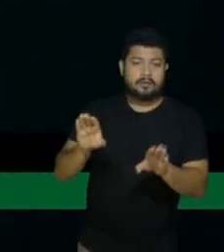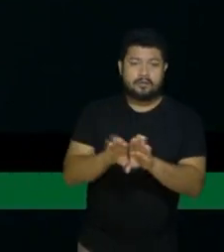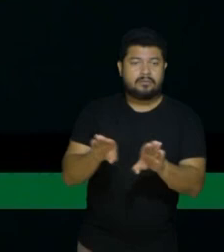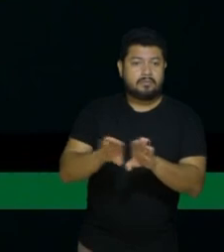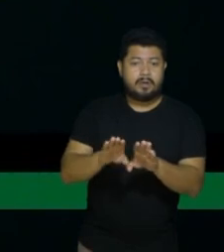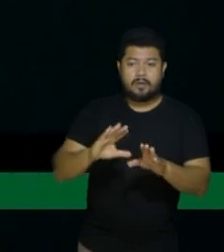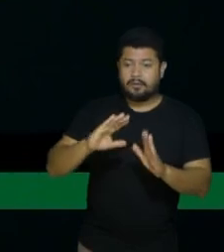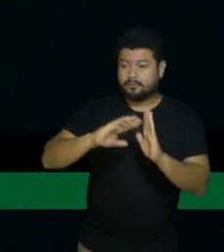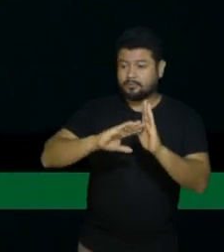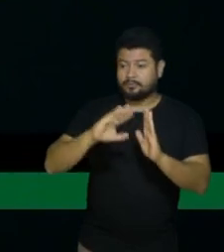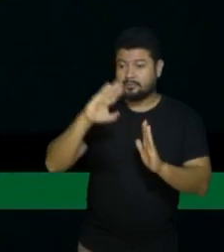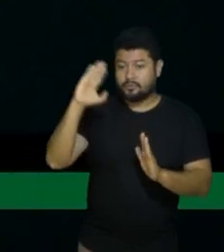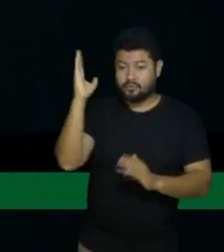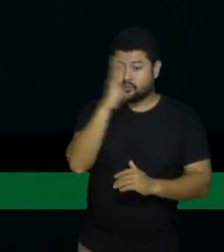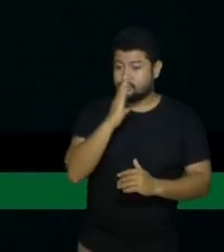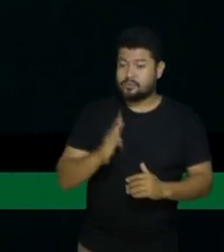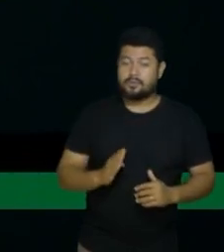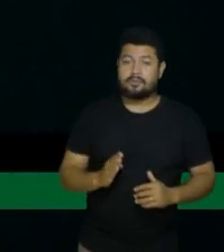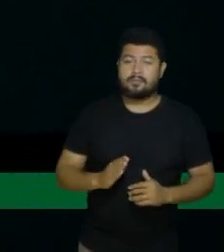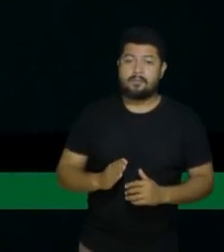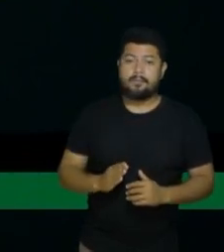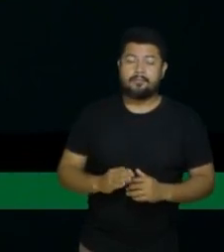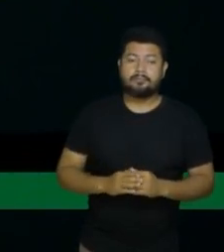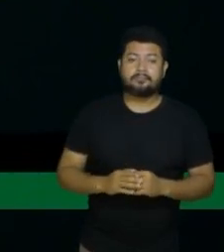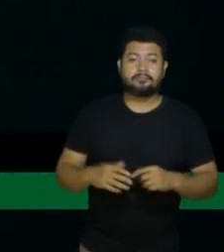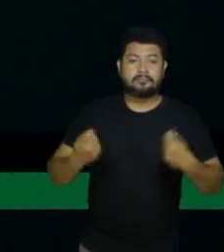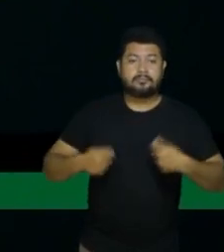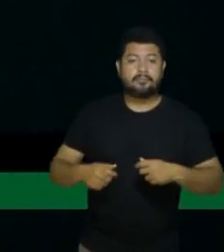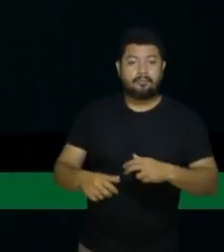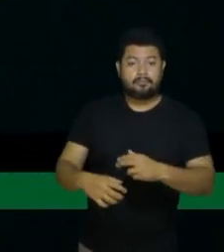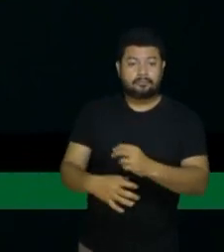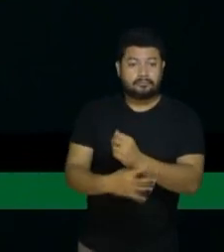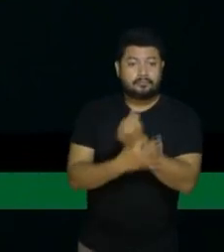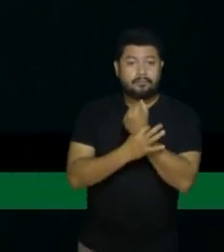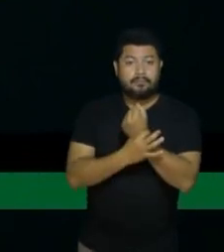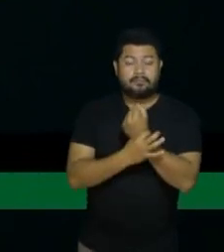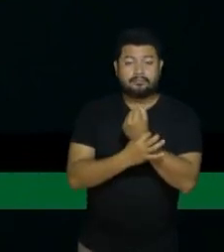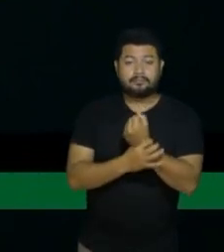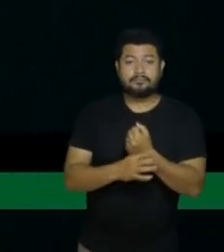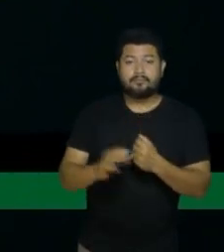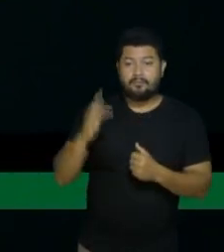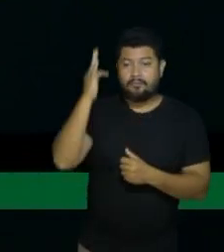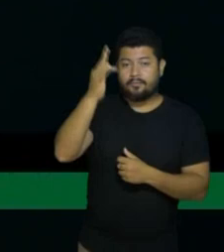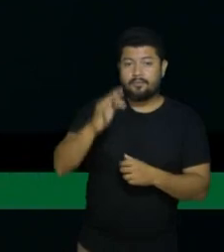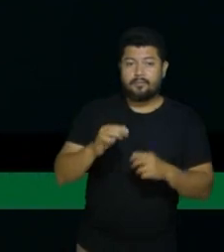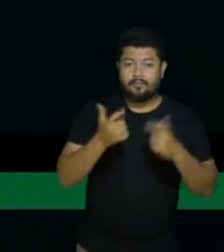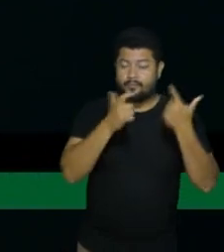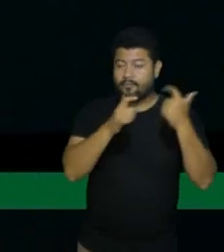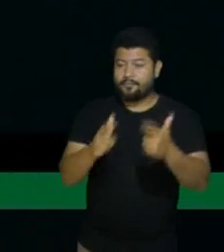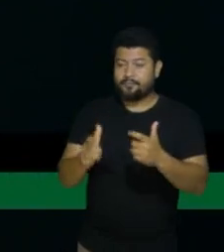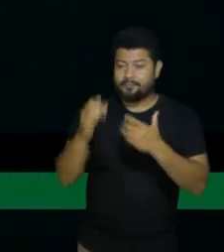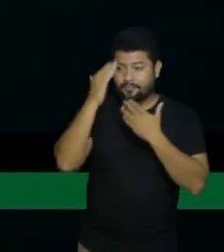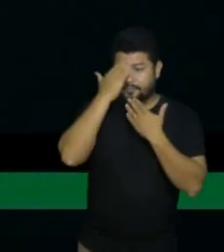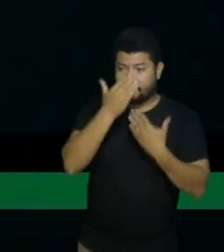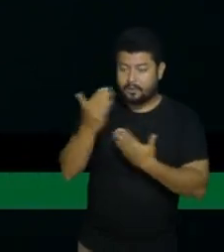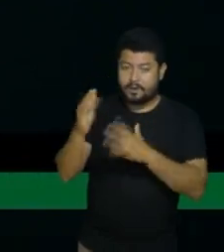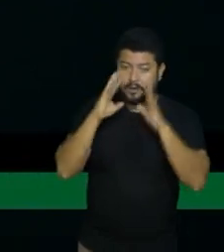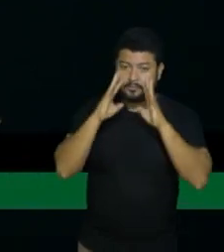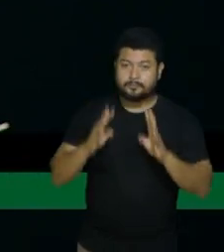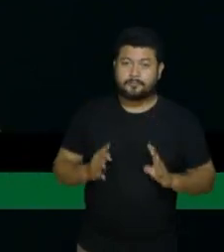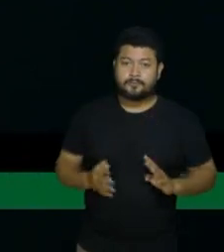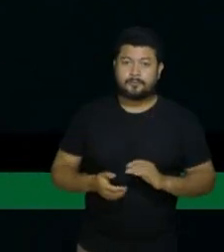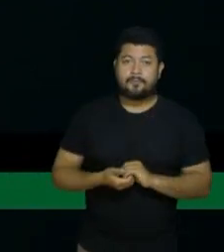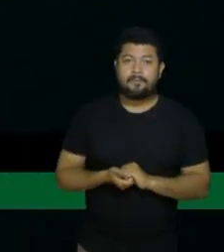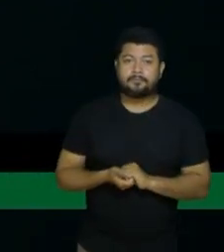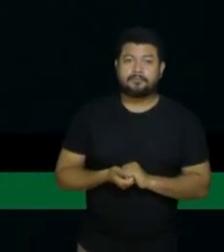proteger as pessoas e garantir o futuro das próximas gerações seria isso senhor presidente Muito obrigado